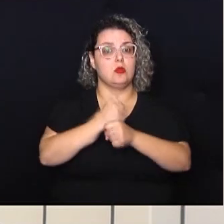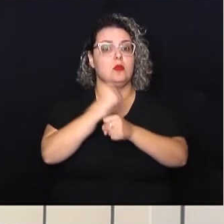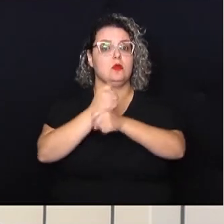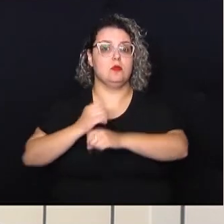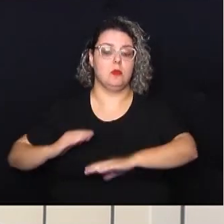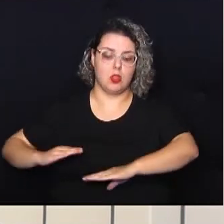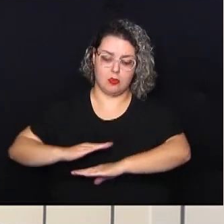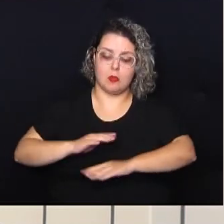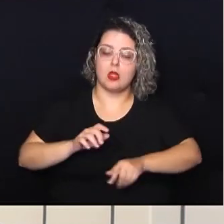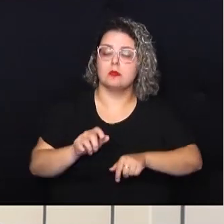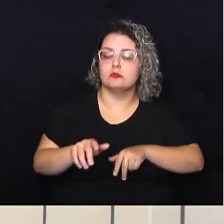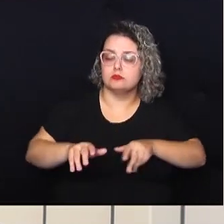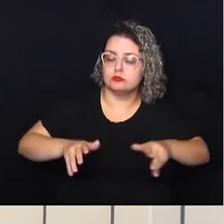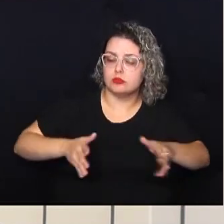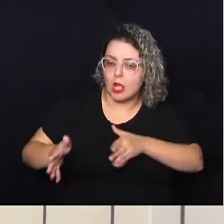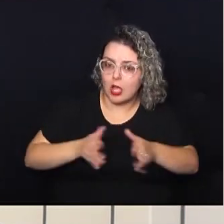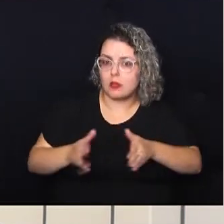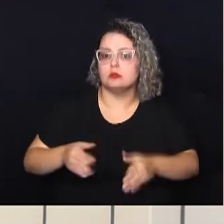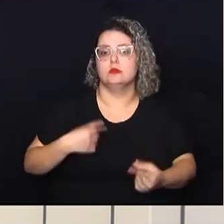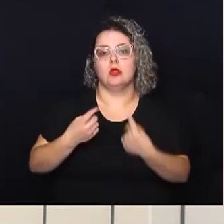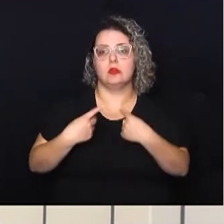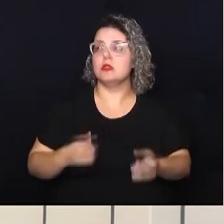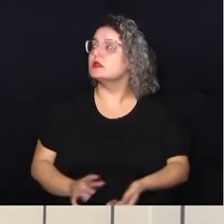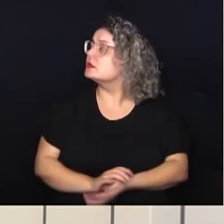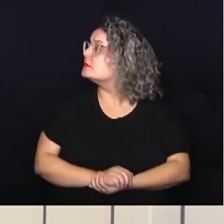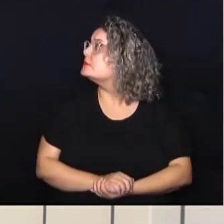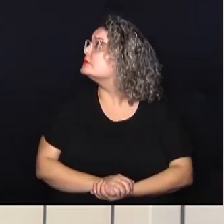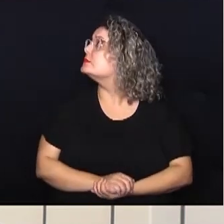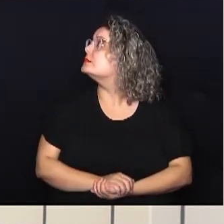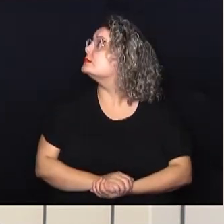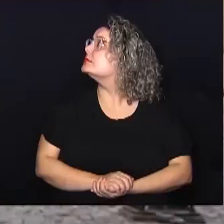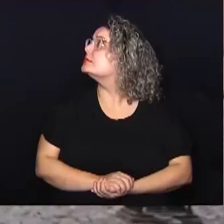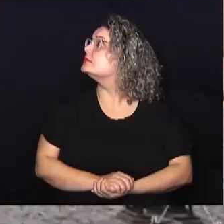rampas de acessibilidade na avenida.